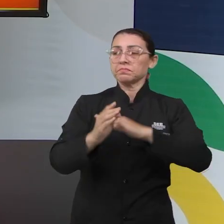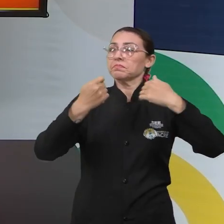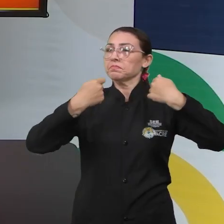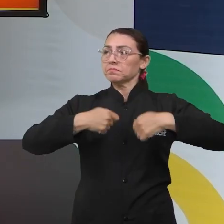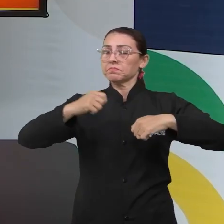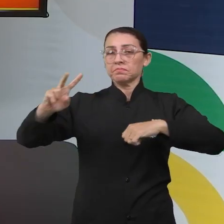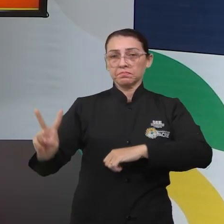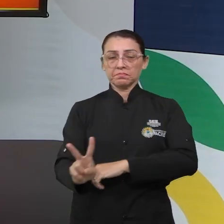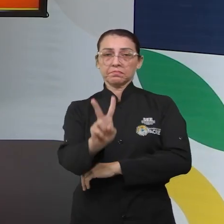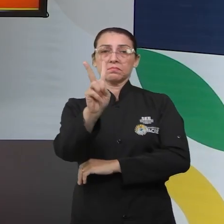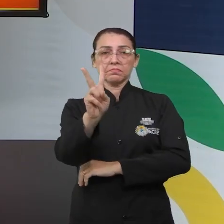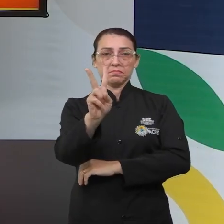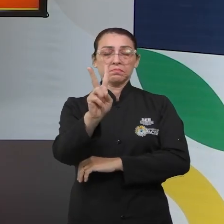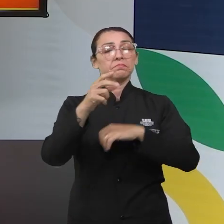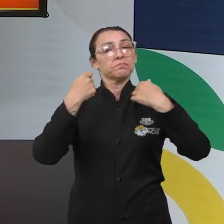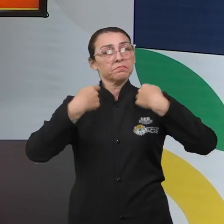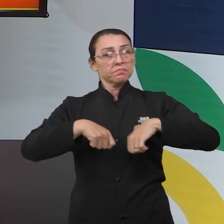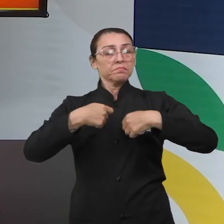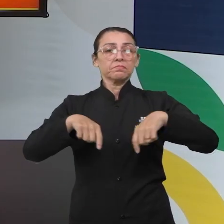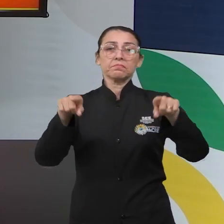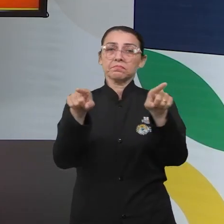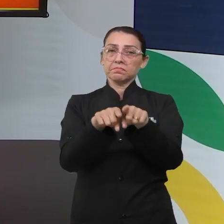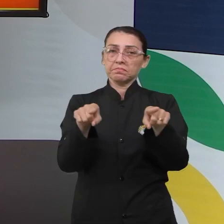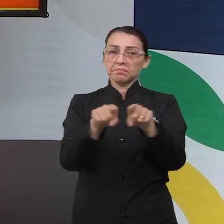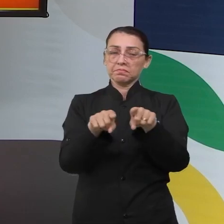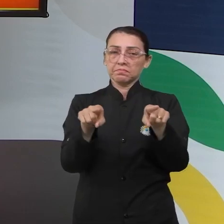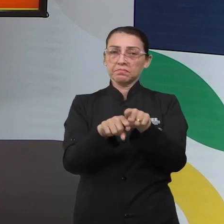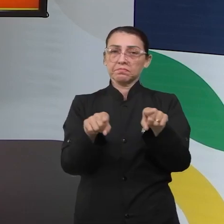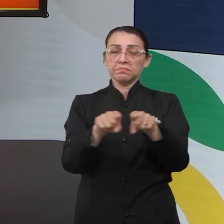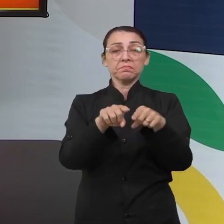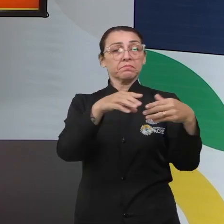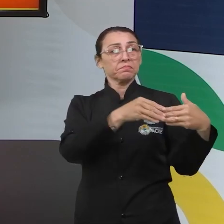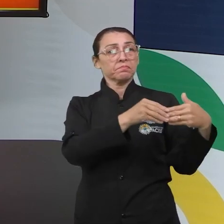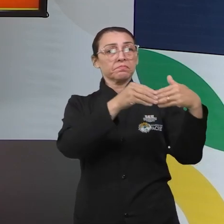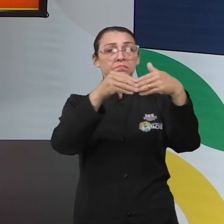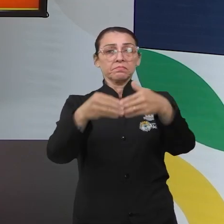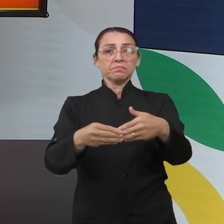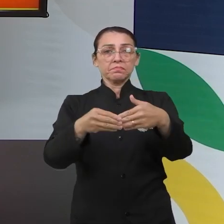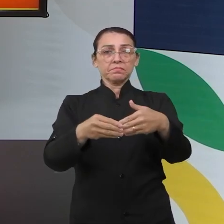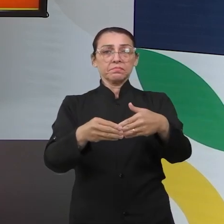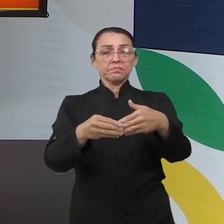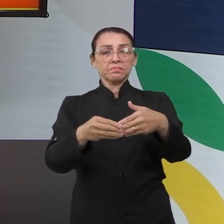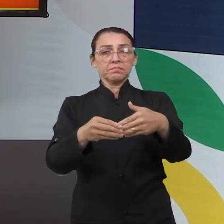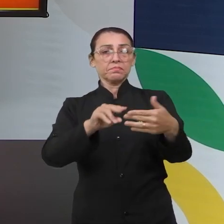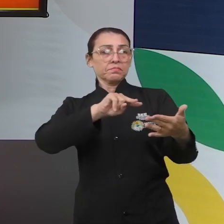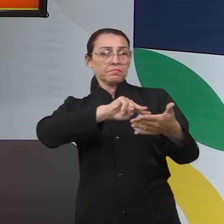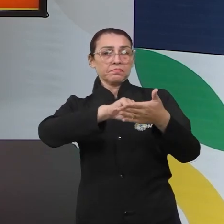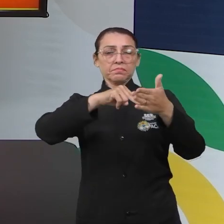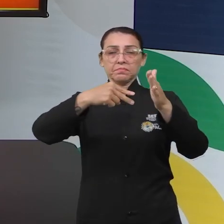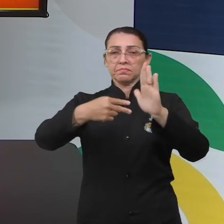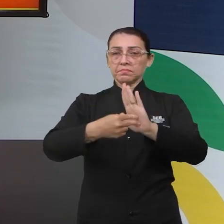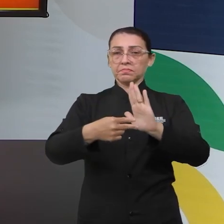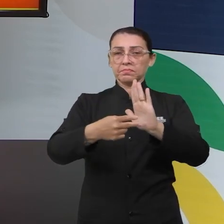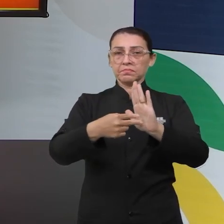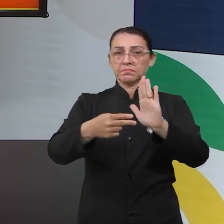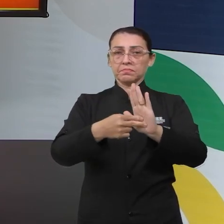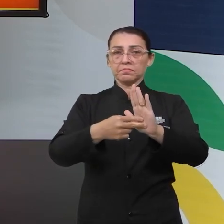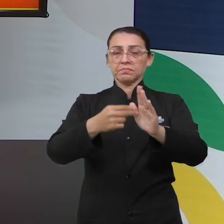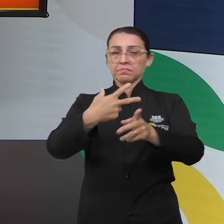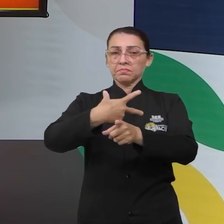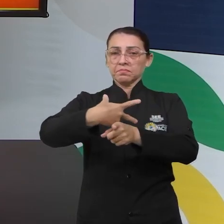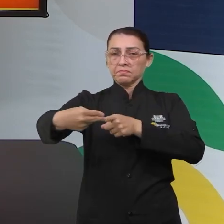preciso valorizar e é preciso também trazer no sentido de